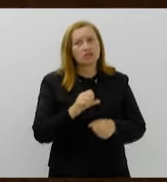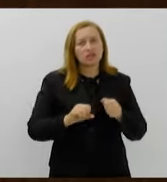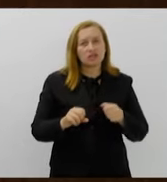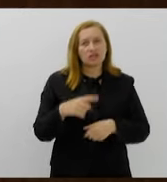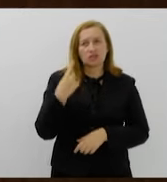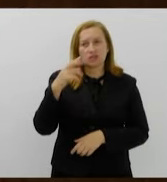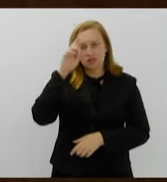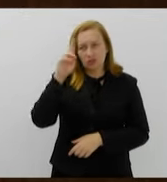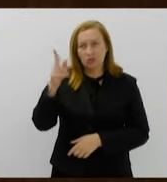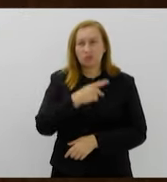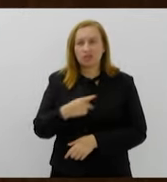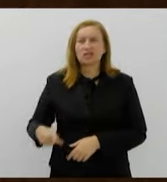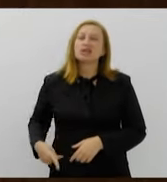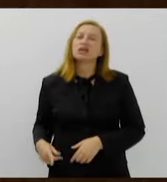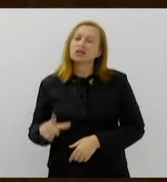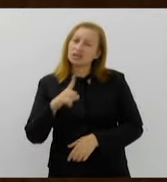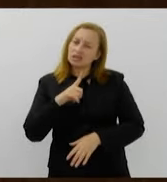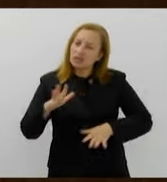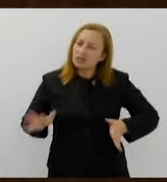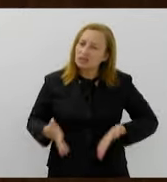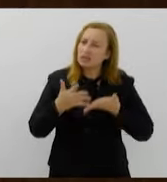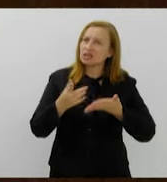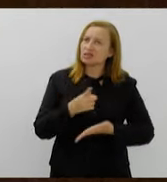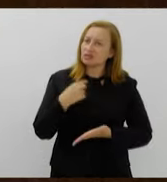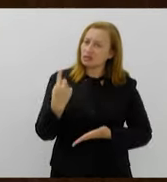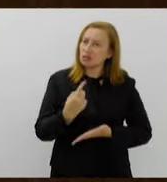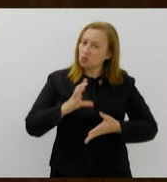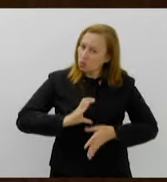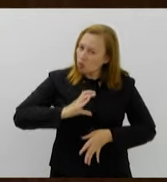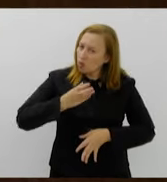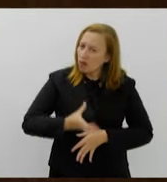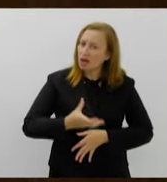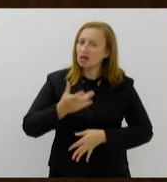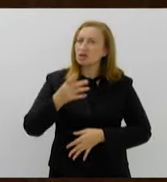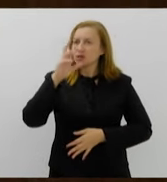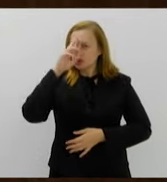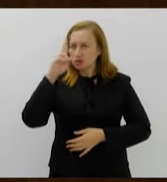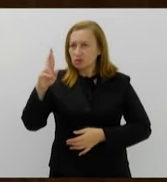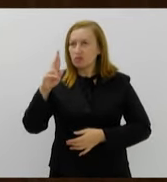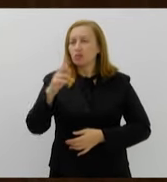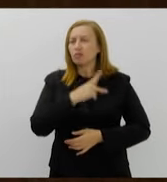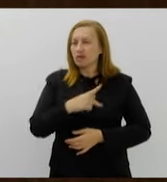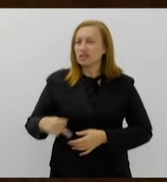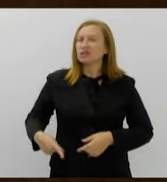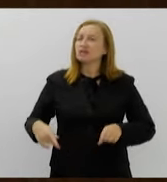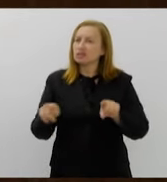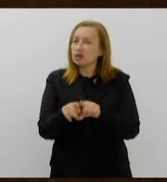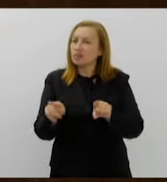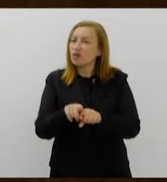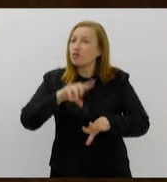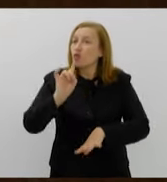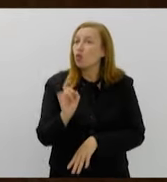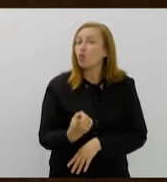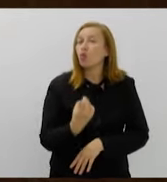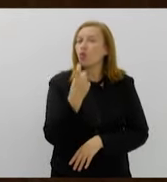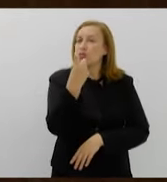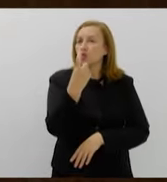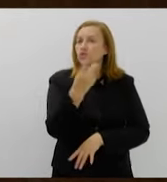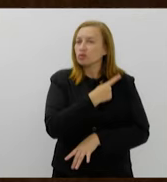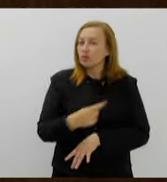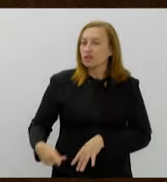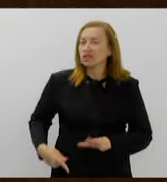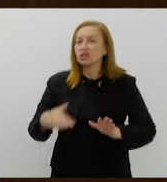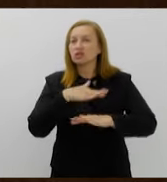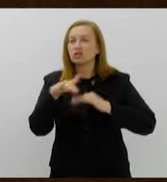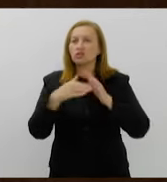teve a nossa iniciativa e com muita coragem vossa excelência foi aquele único presidente de todas as